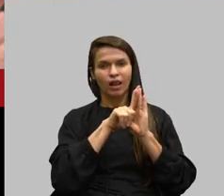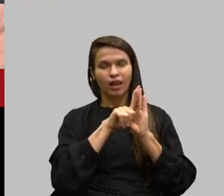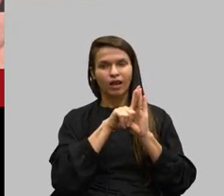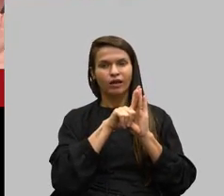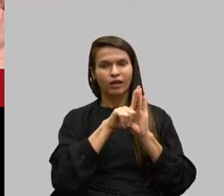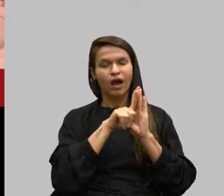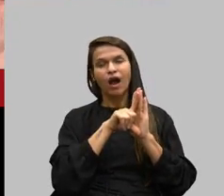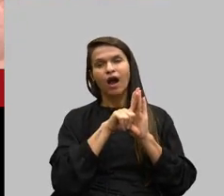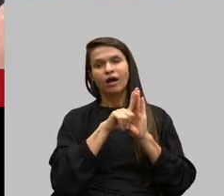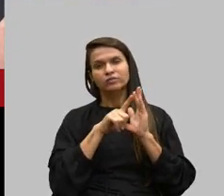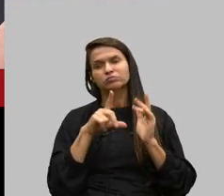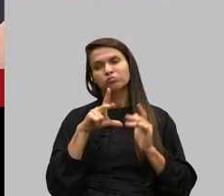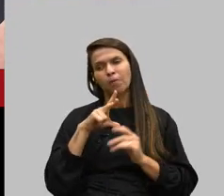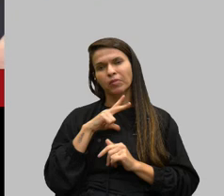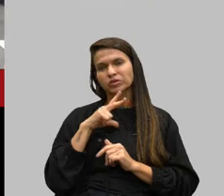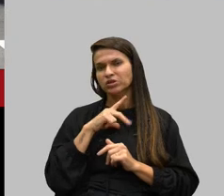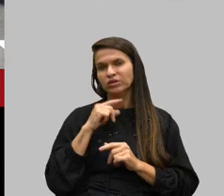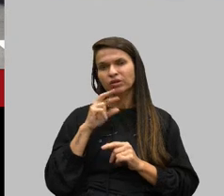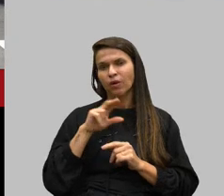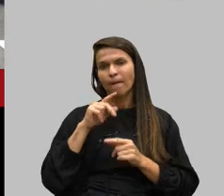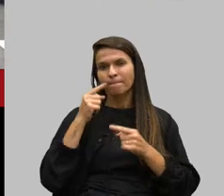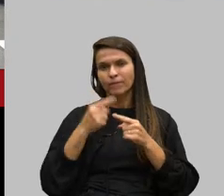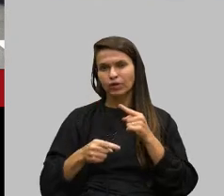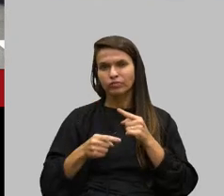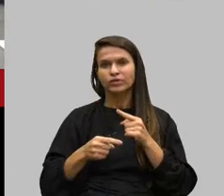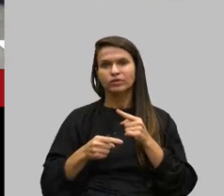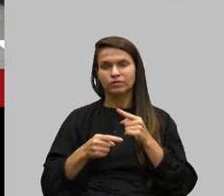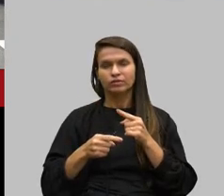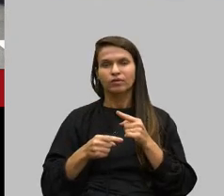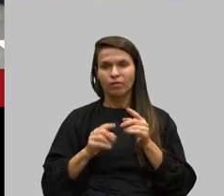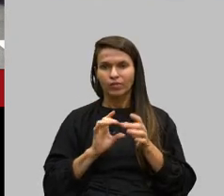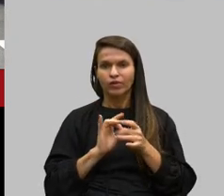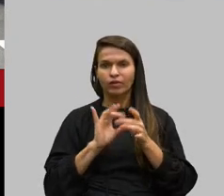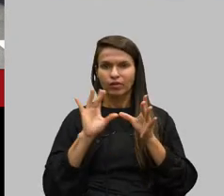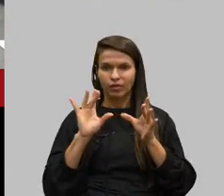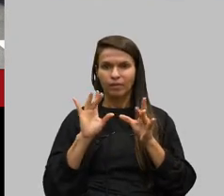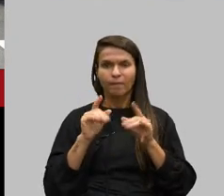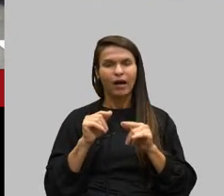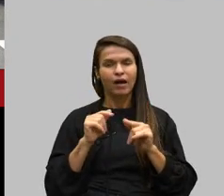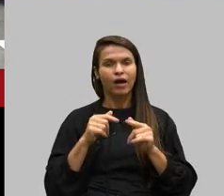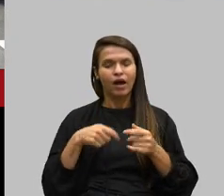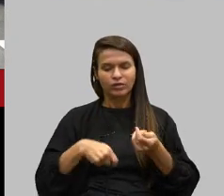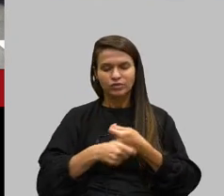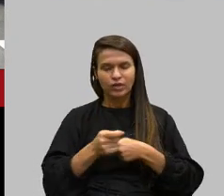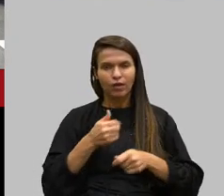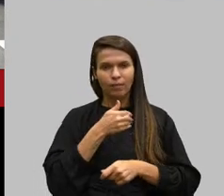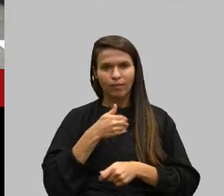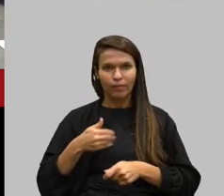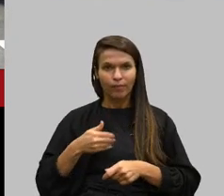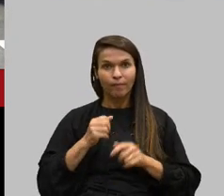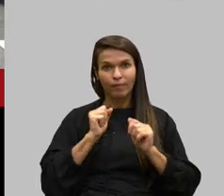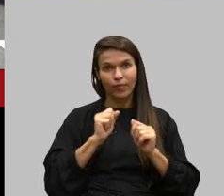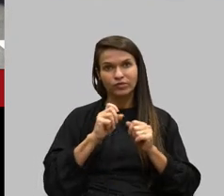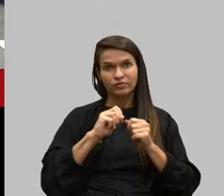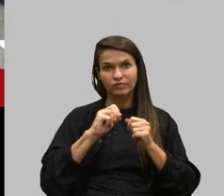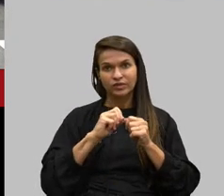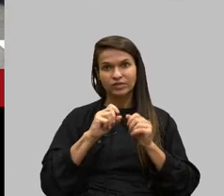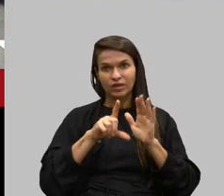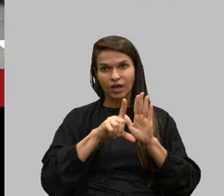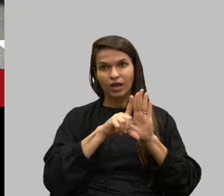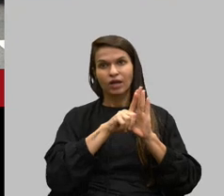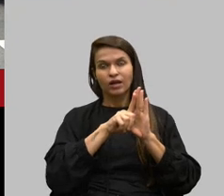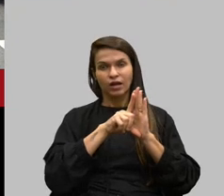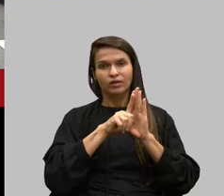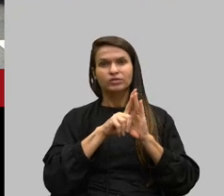o particular o que não é proibido é permitido já a administração pública ela só poderá fazer ou deixar de fazer se a lei assim o